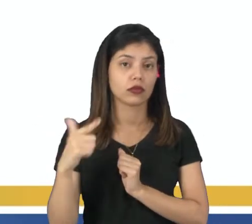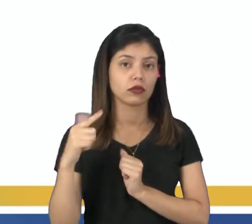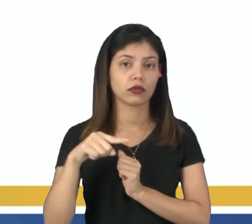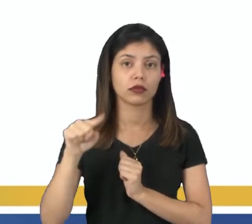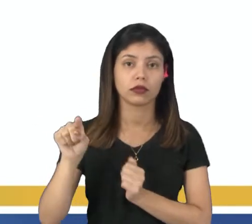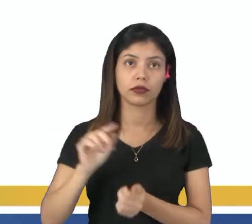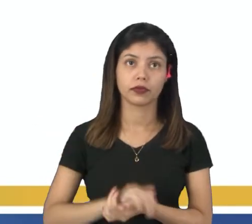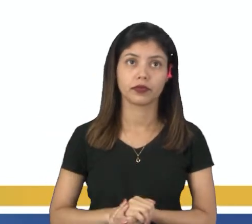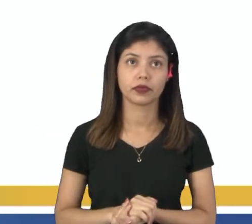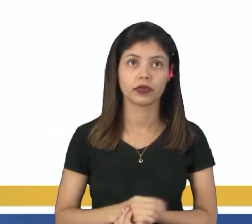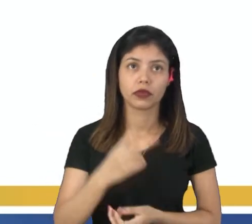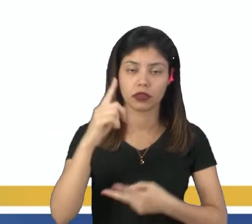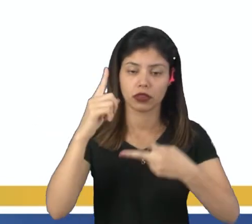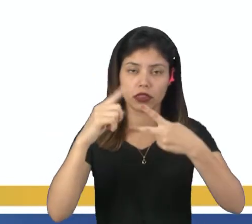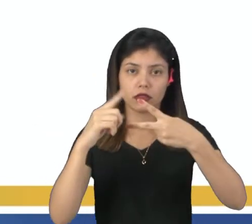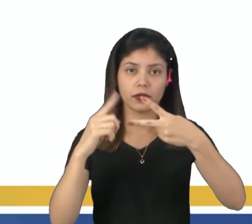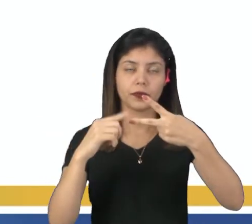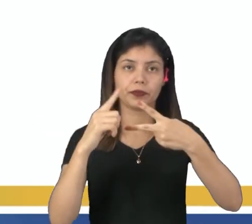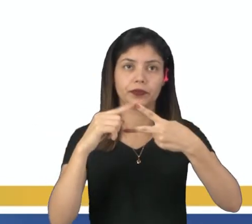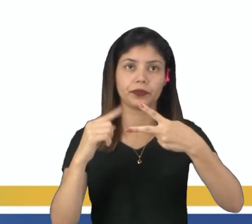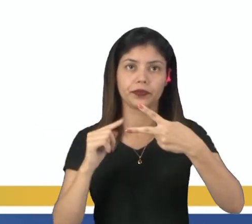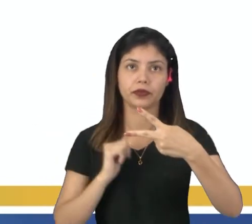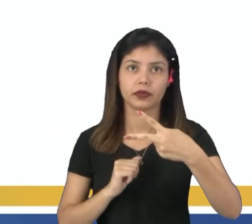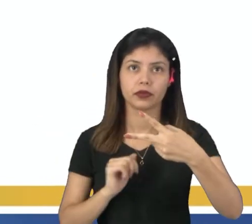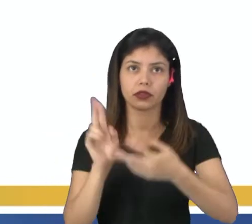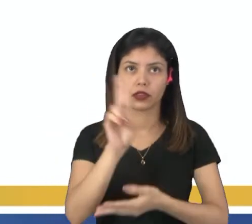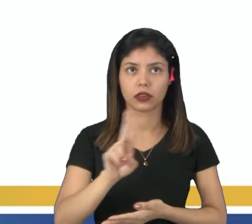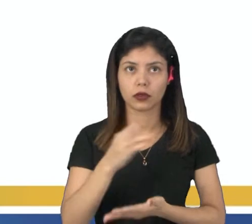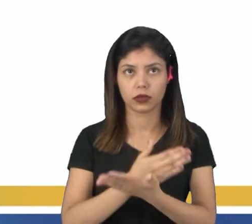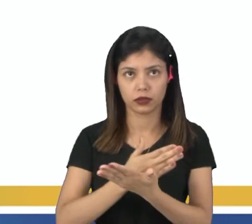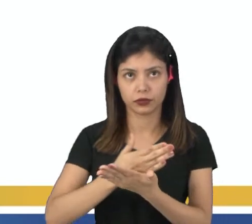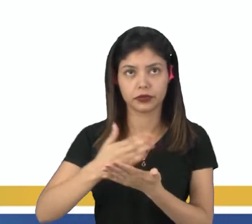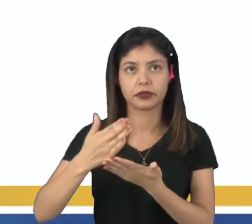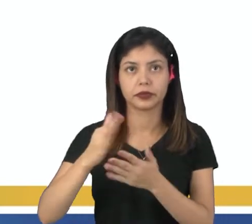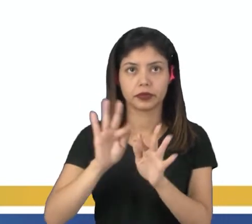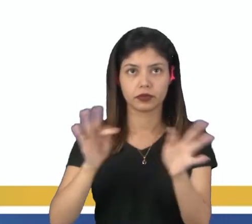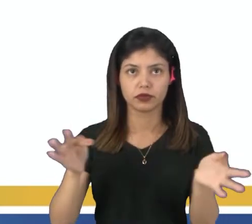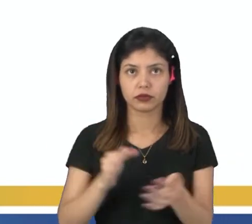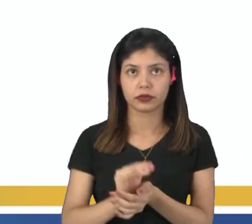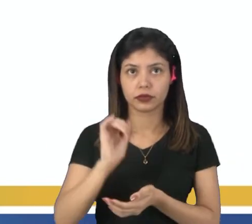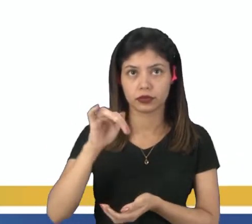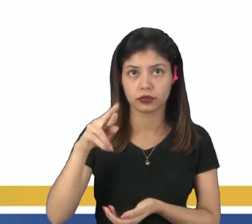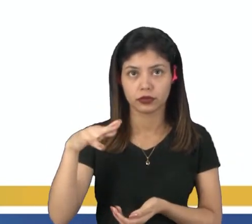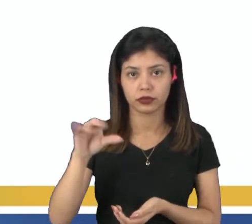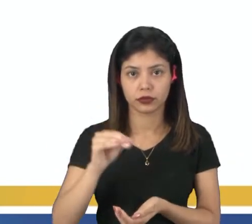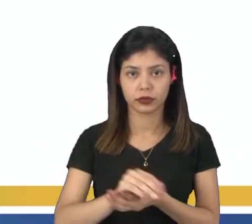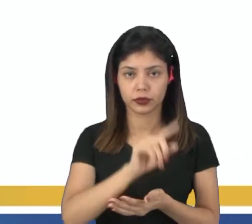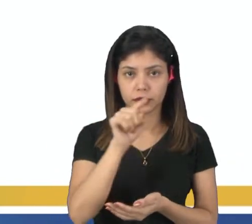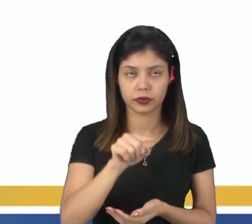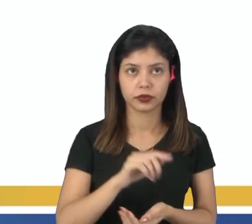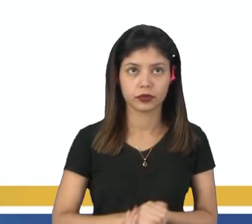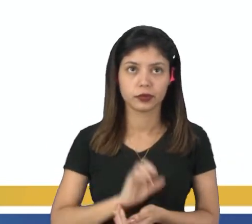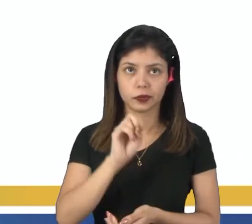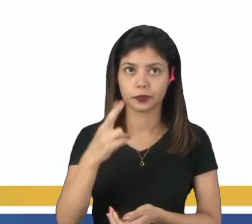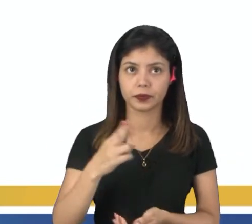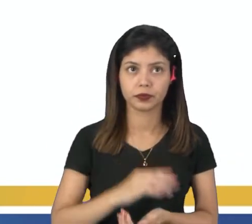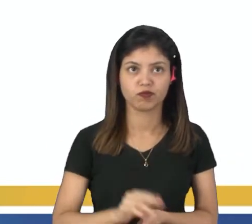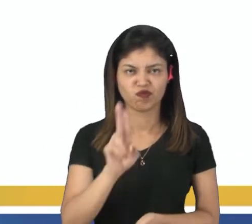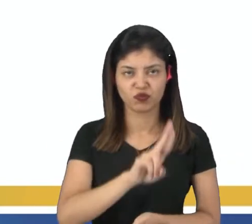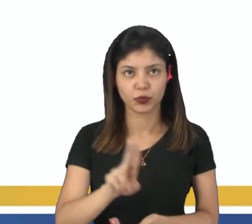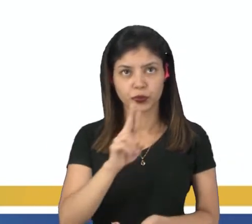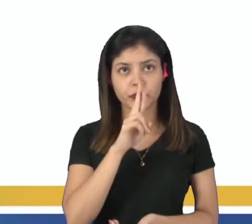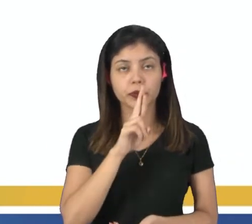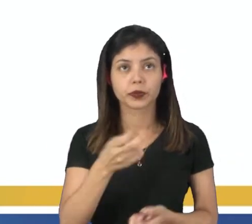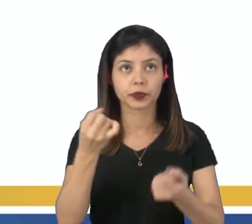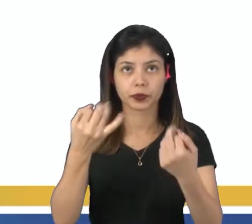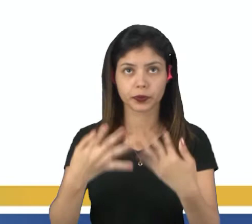texto. Temos 2 alternativas também. Usado em início de frases interrogativas ou usado